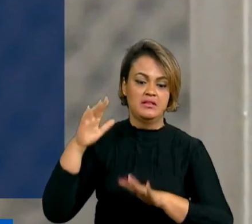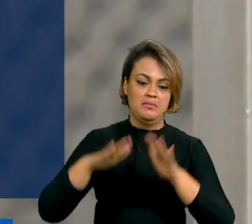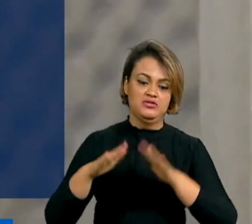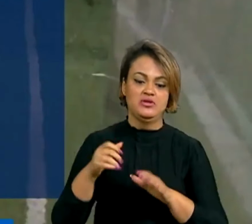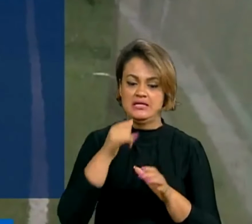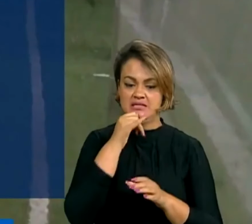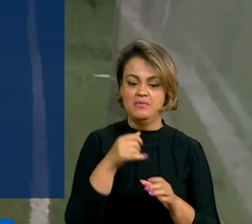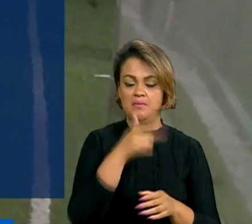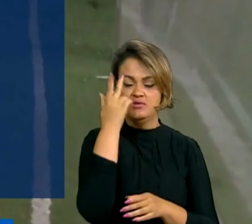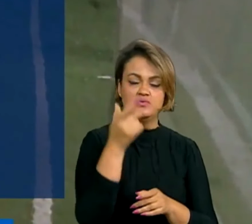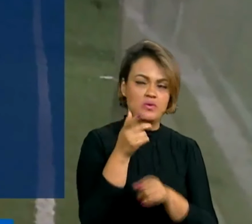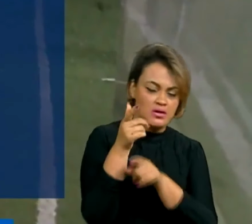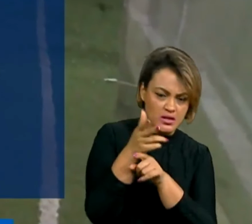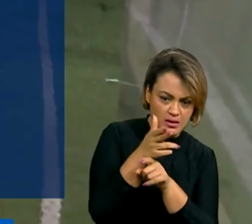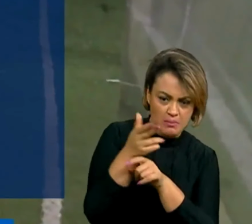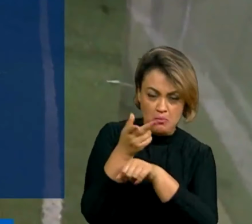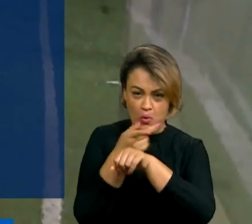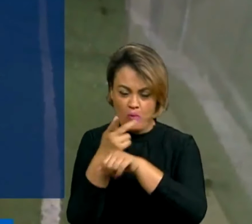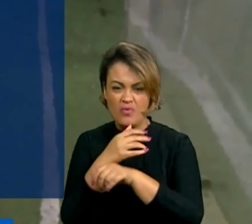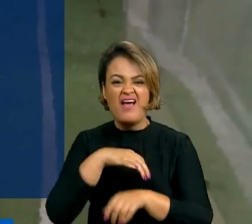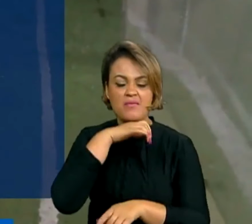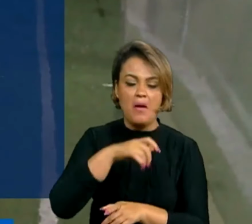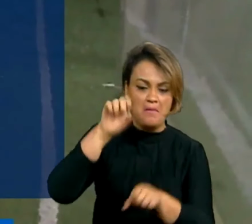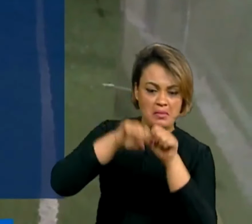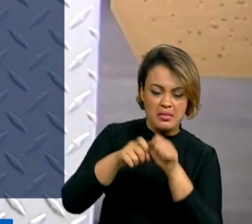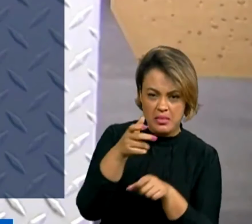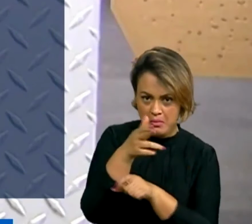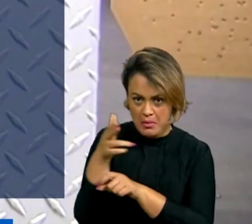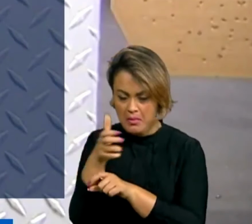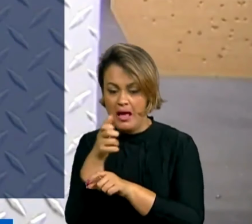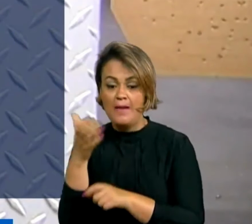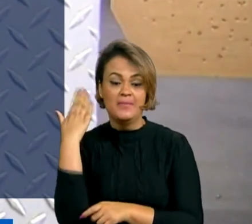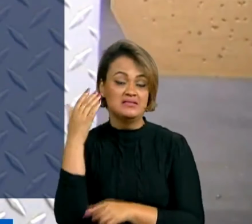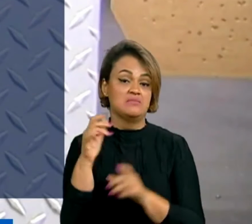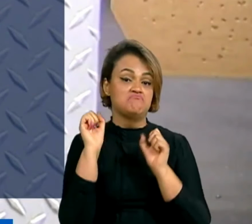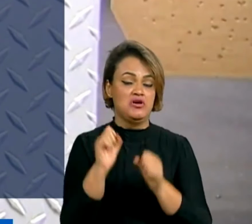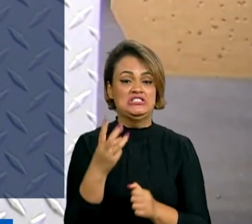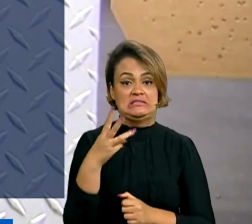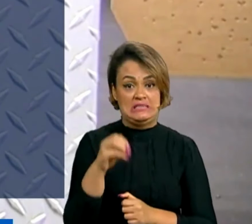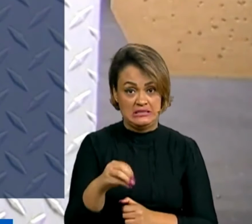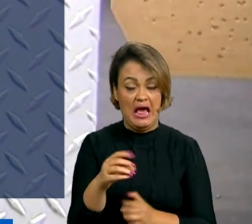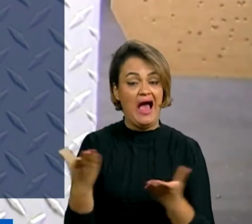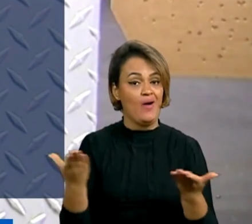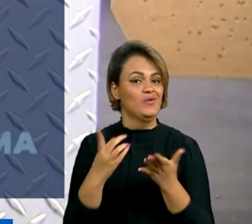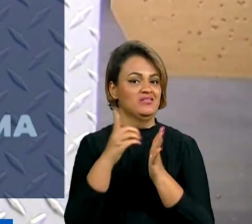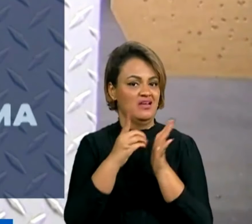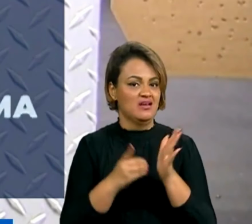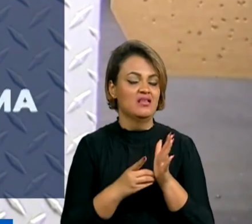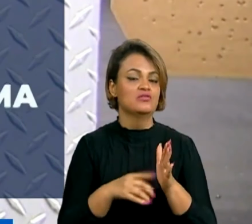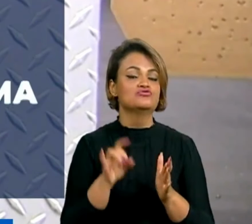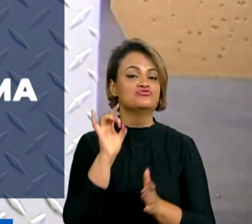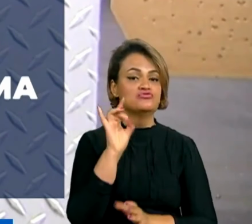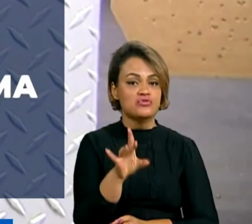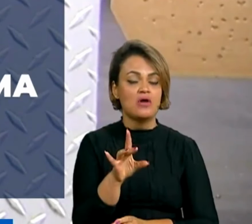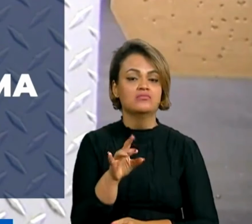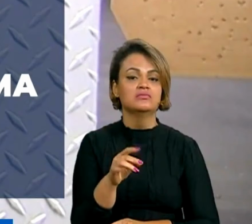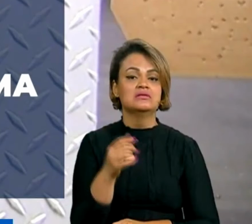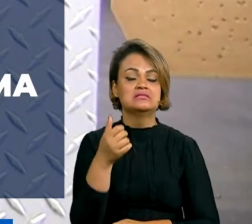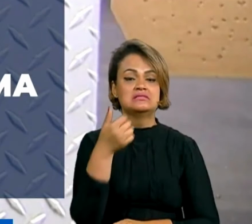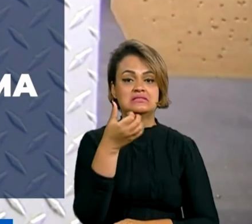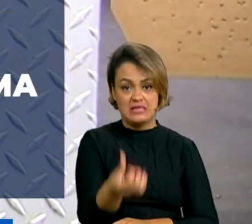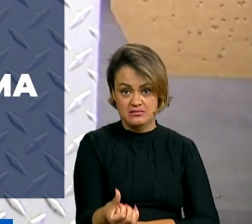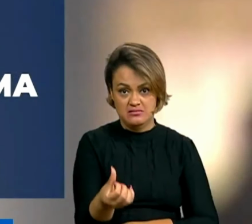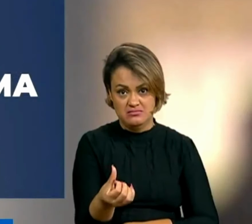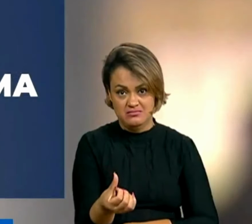No caso dos caçadores, a permissão anterior chegava a 30 armas. Com o decreto, eles podem comprar até